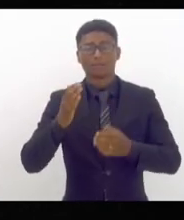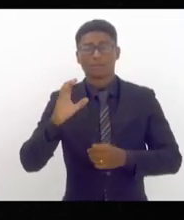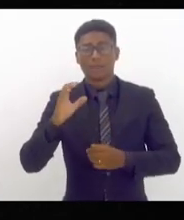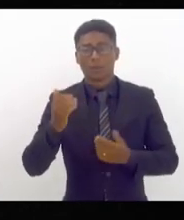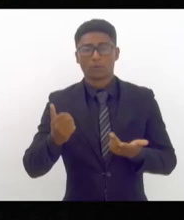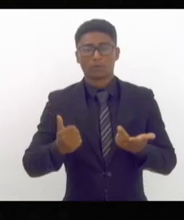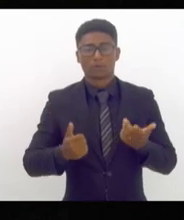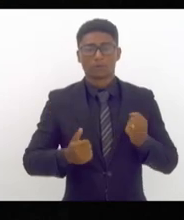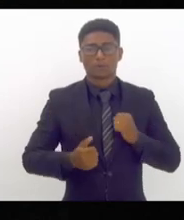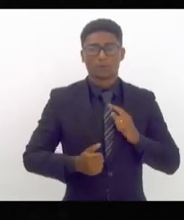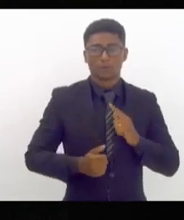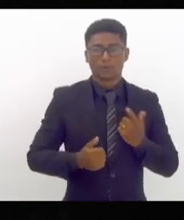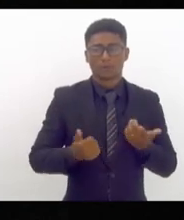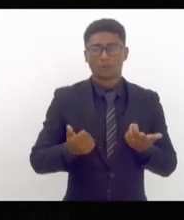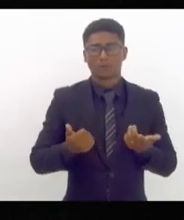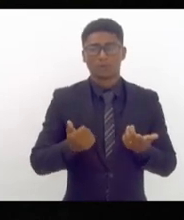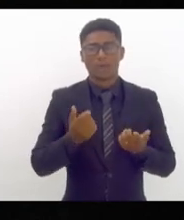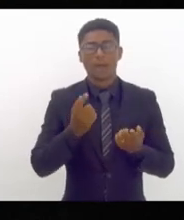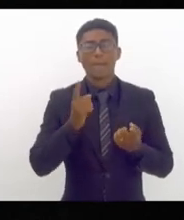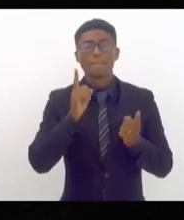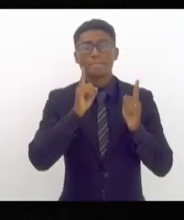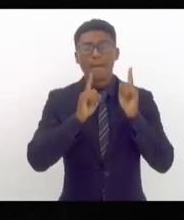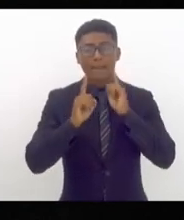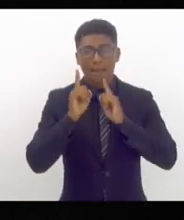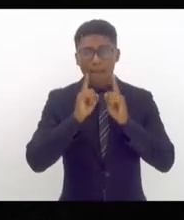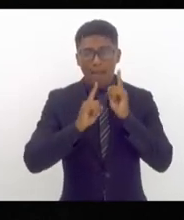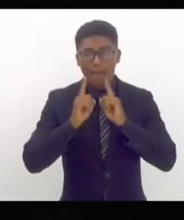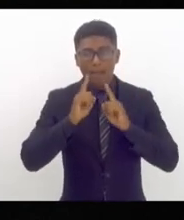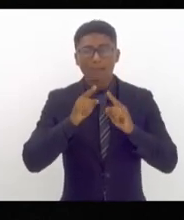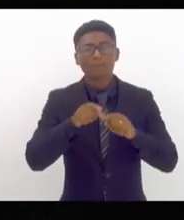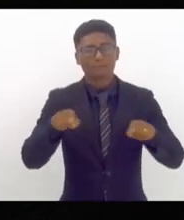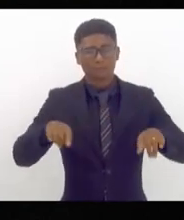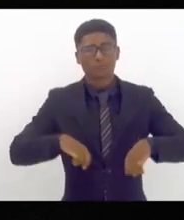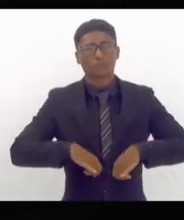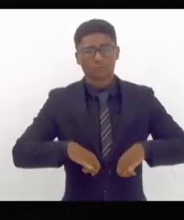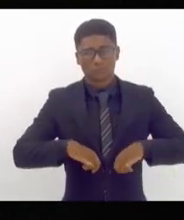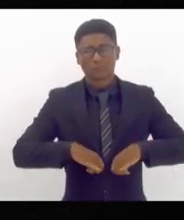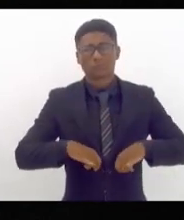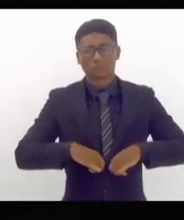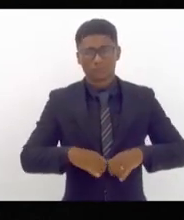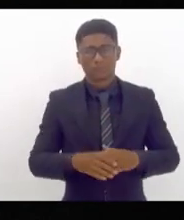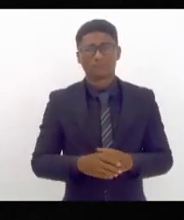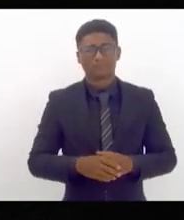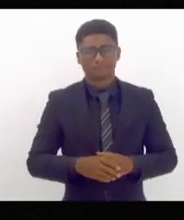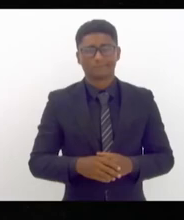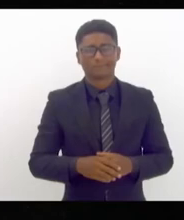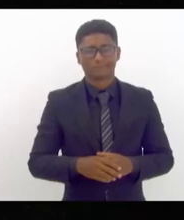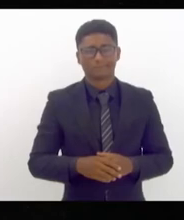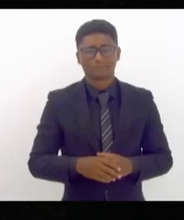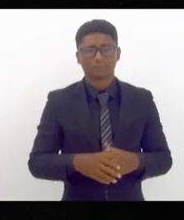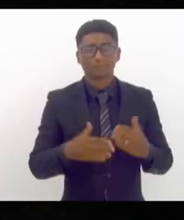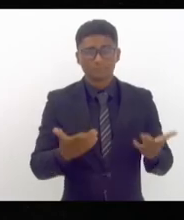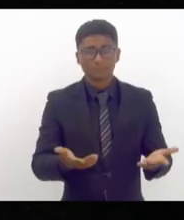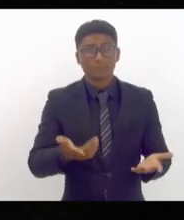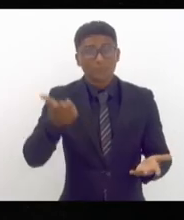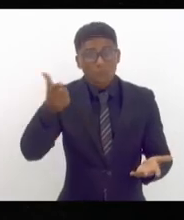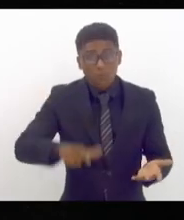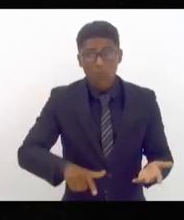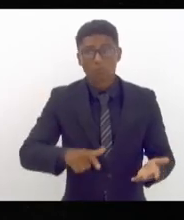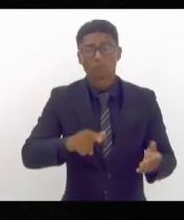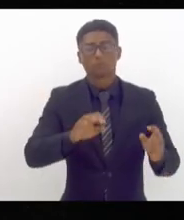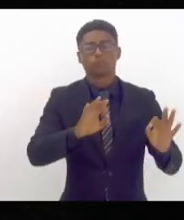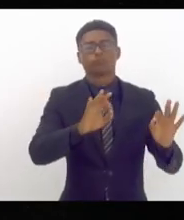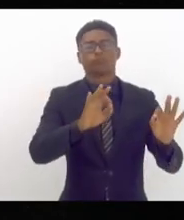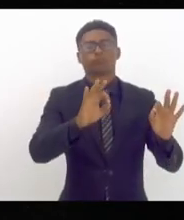São Gonçalo e Maricá foram afetados. Mais uma vez, assistimos à